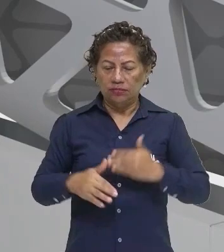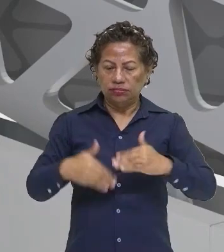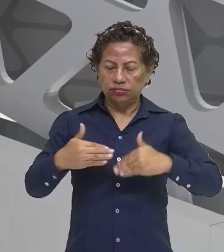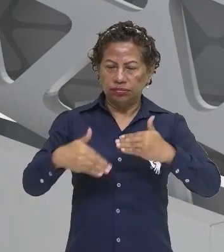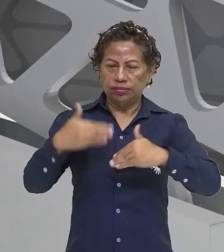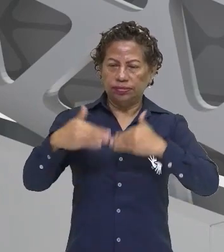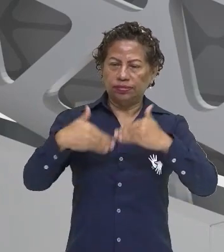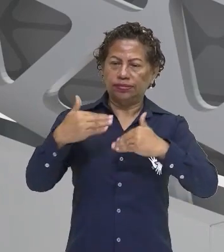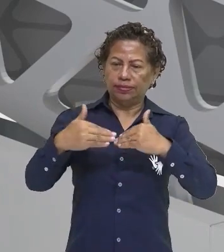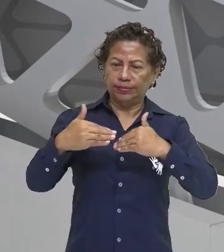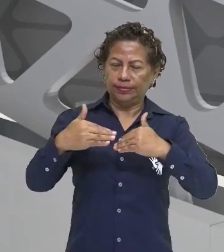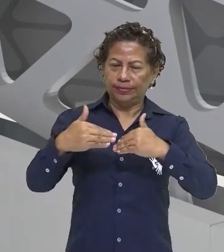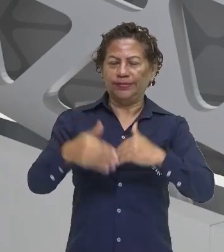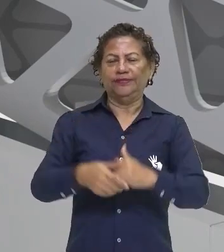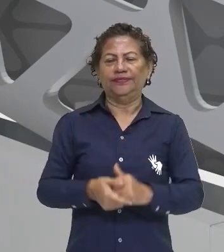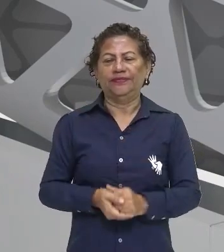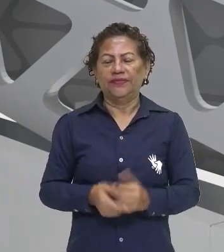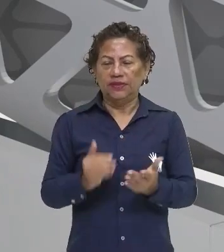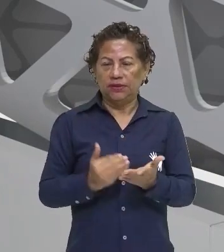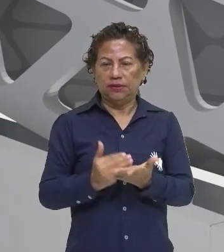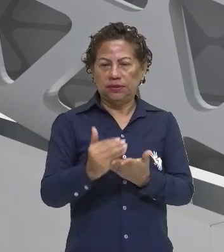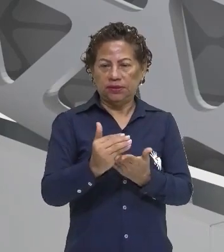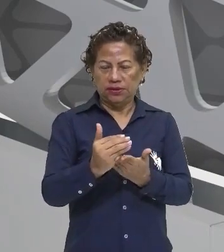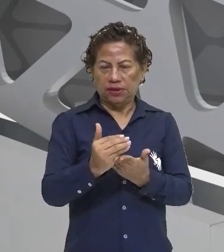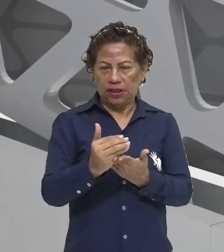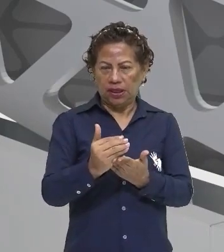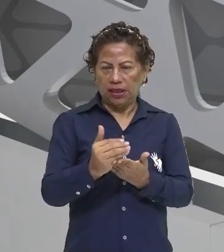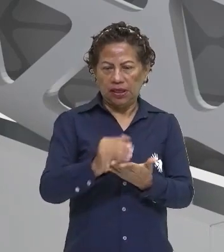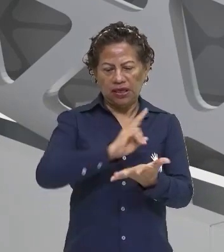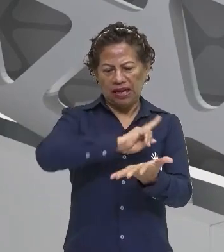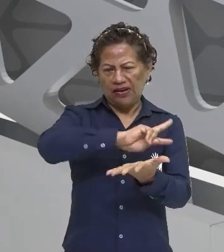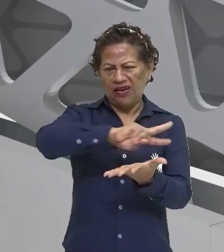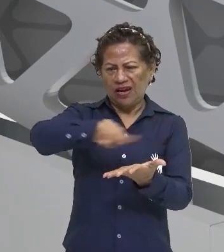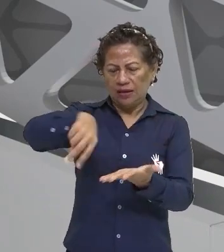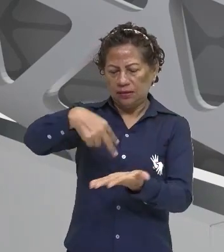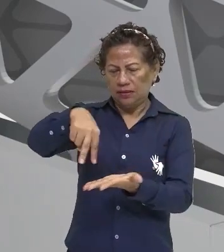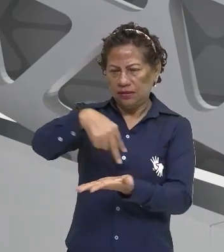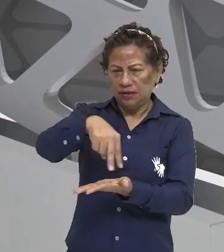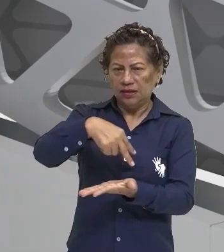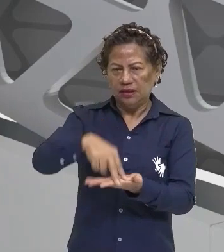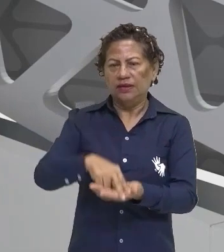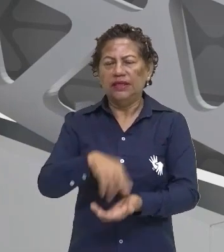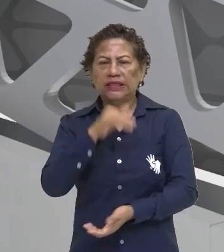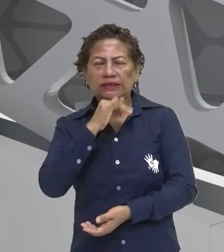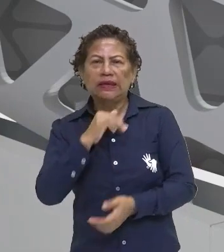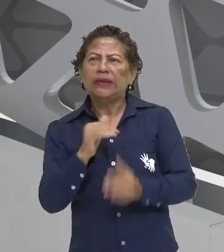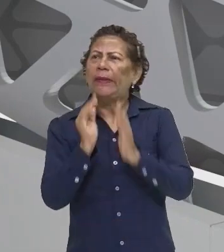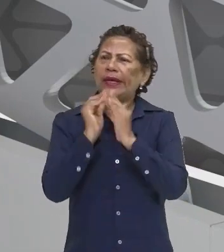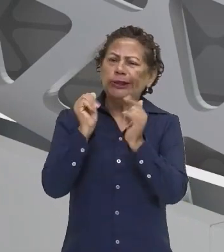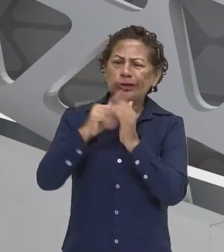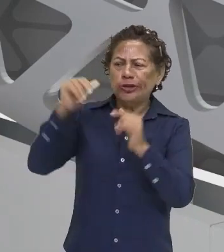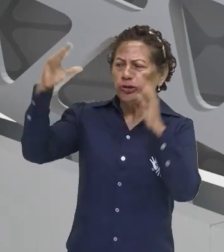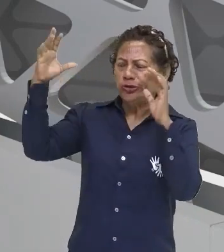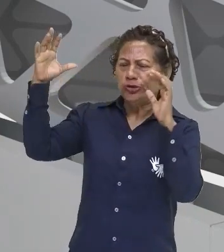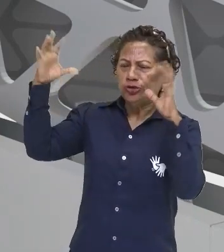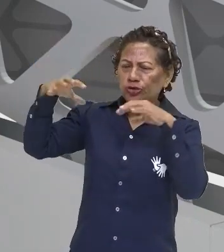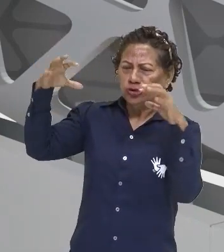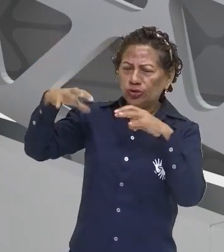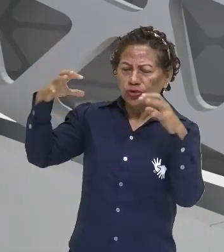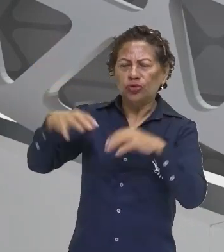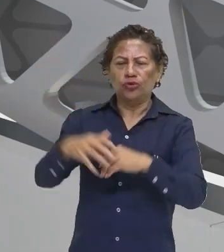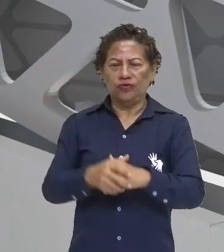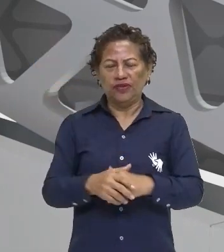nessa manifestação. Começaram a aparecer danças ritualísticas, dança da chuva, por exemplo, como a gente fala, né? A gente viu